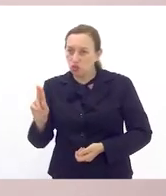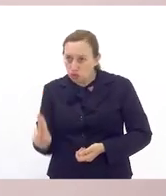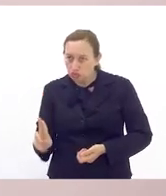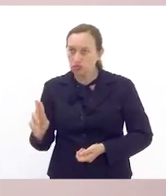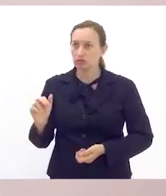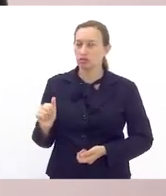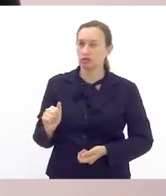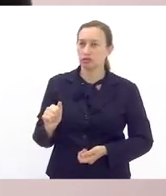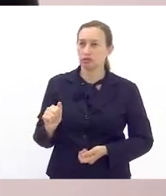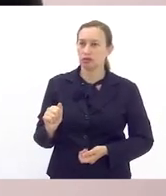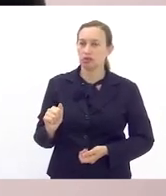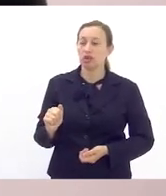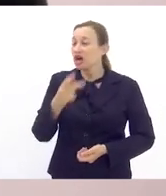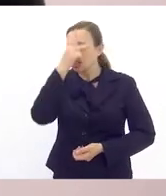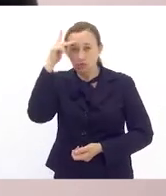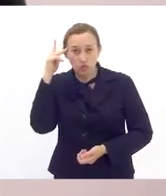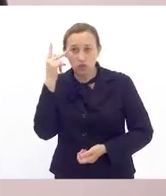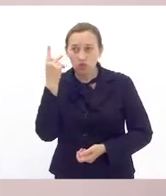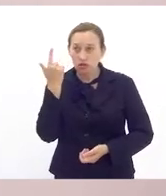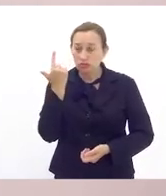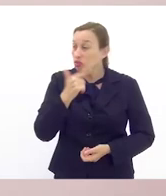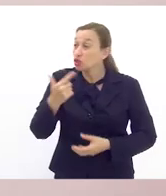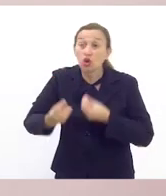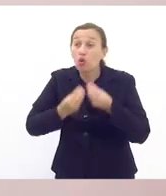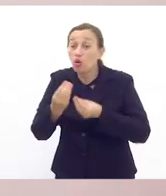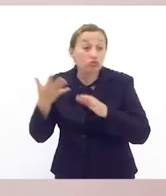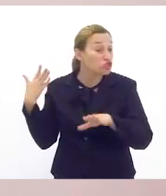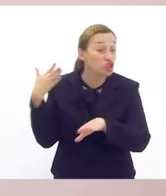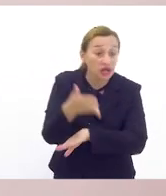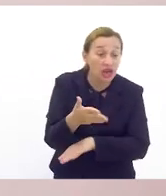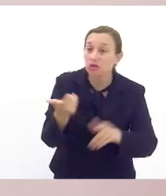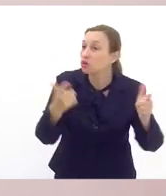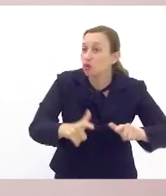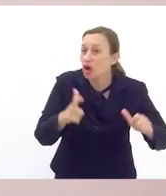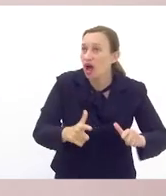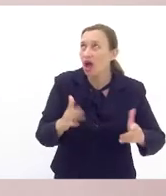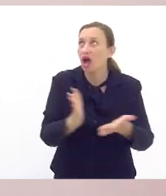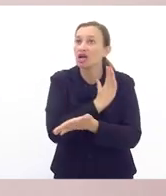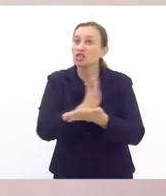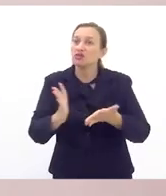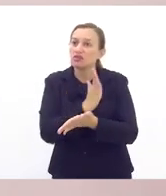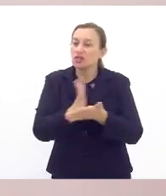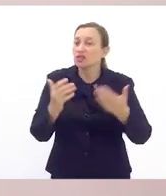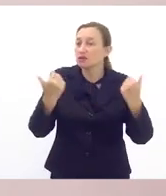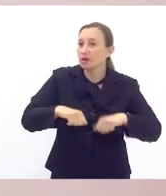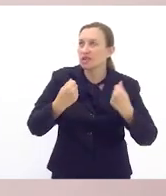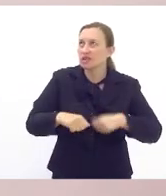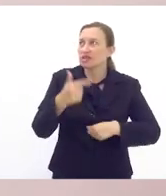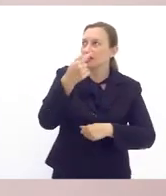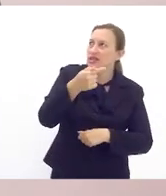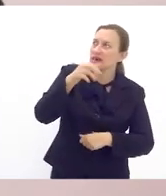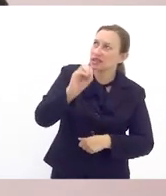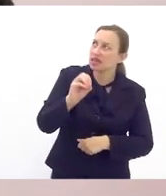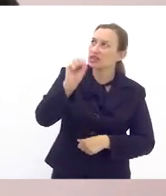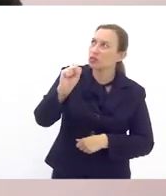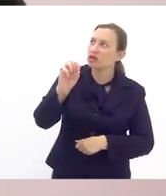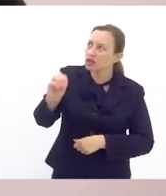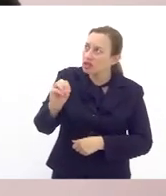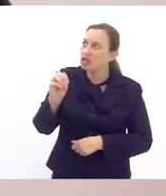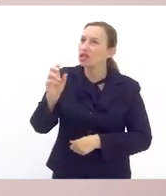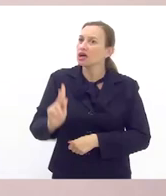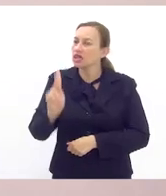não tem condições de chegar a um ponto de atendimento Elas têm as vezes que se locomover de 70 a 80 km